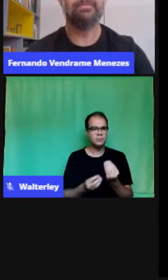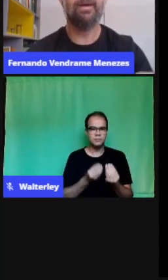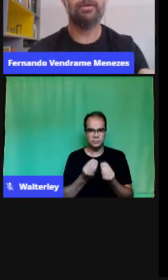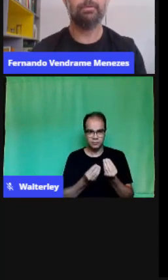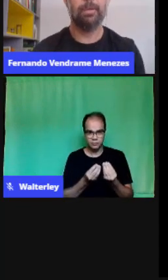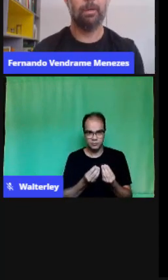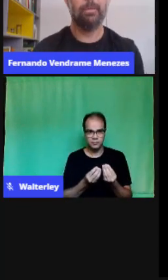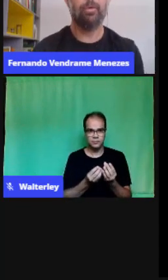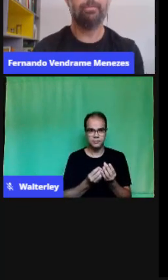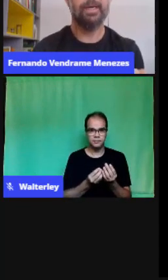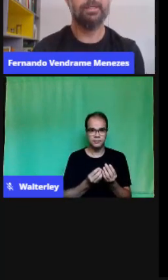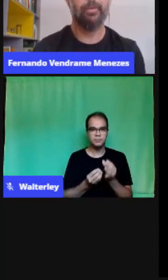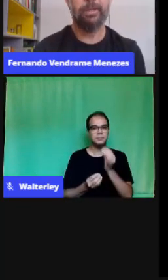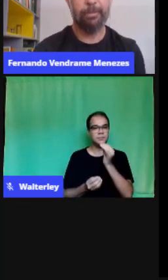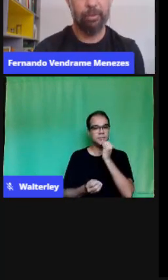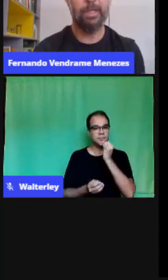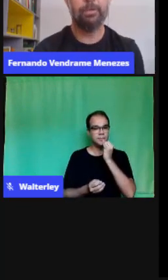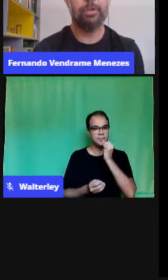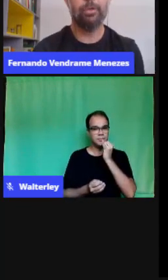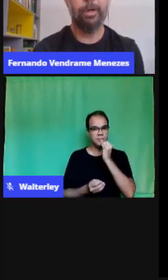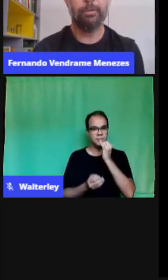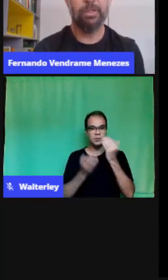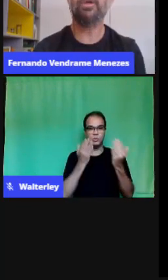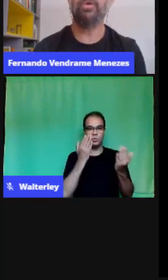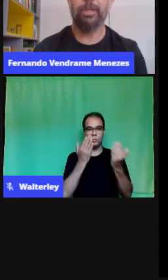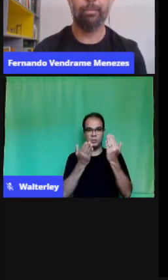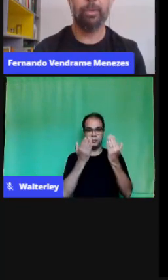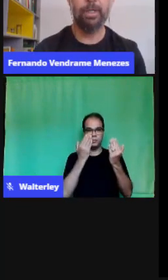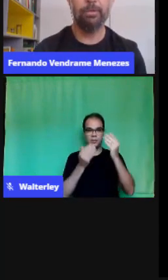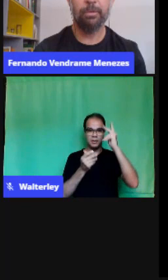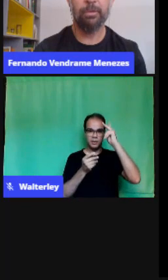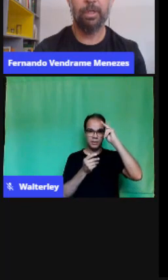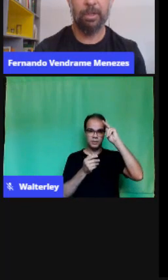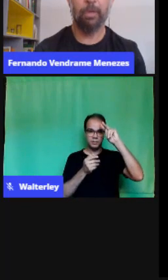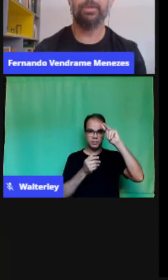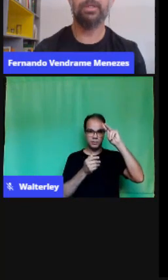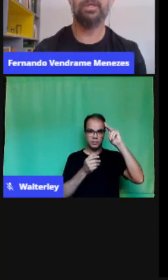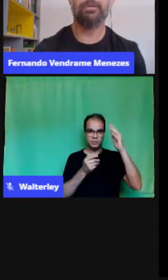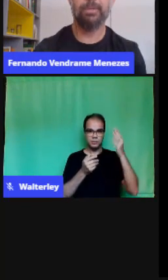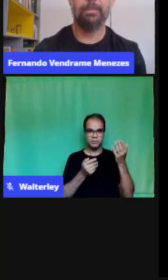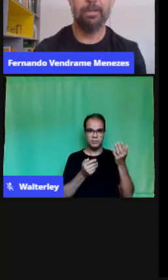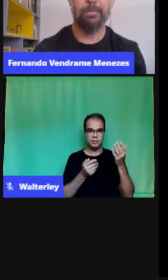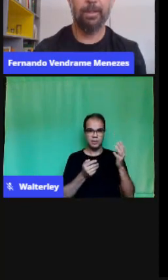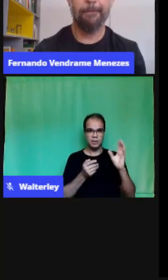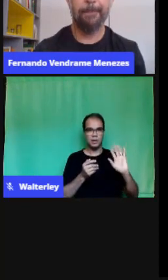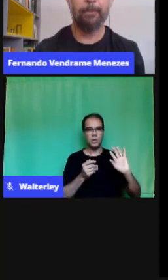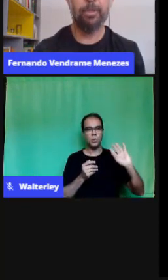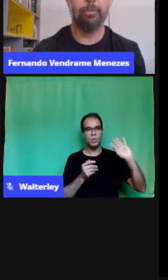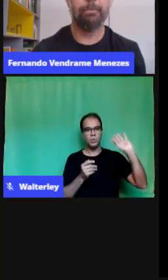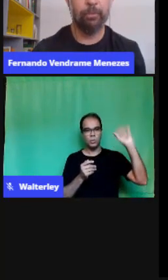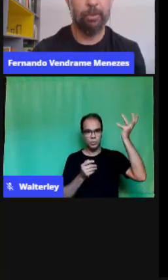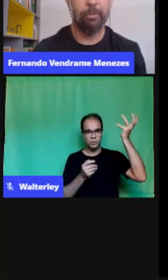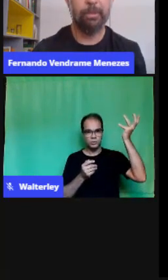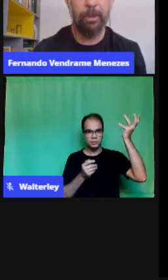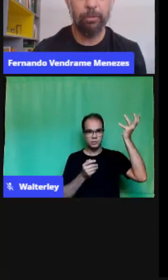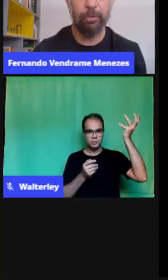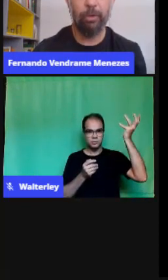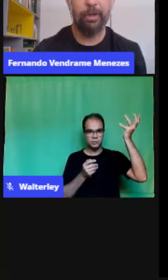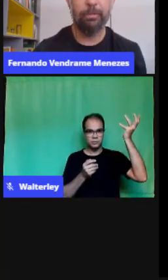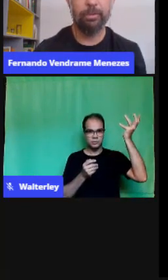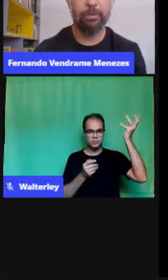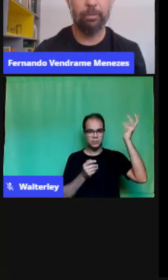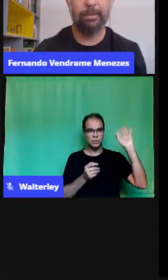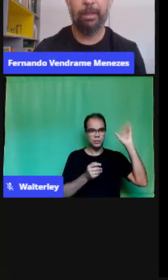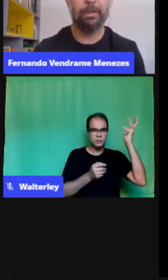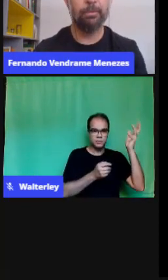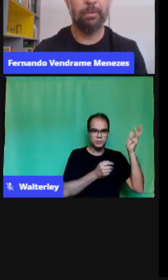Quando eu trabalho uma comparação entre processos históricos que são contemporâneos, ou seja, que aconteceram no mesmo período